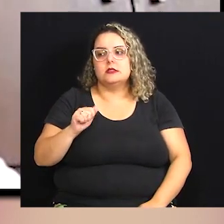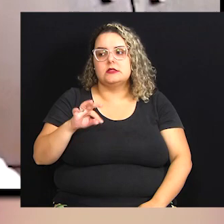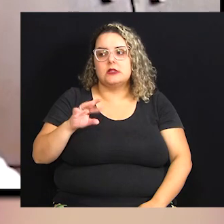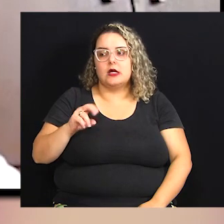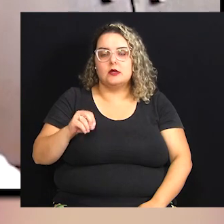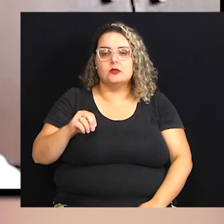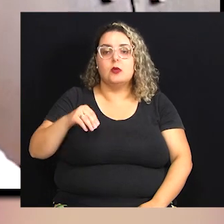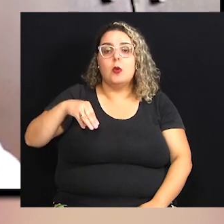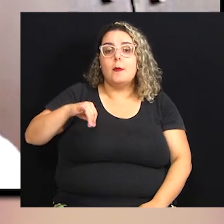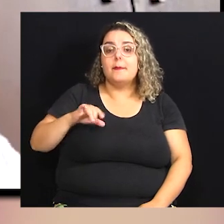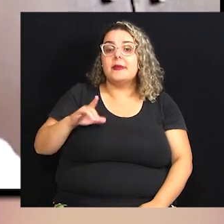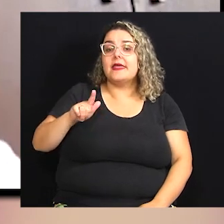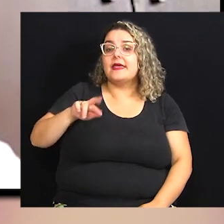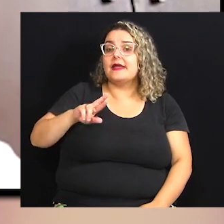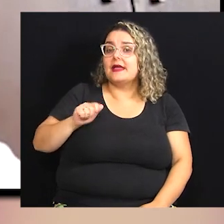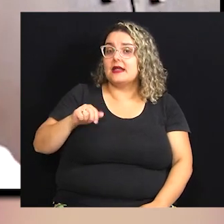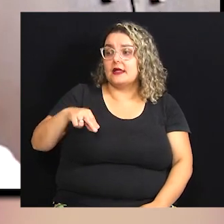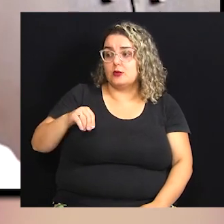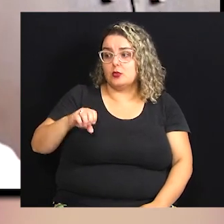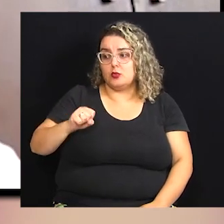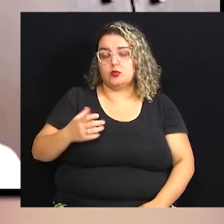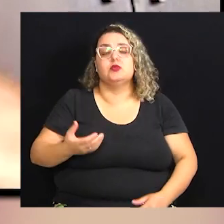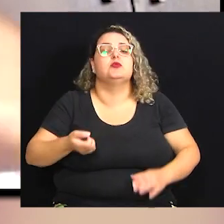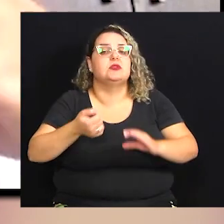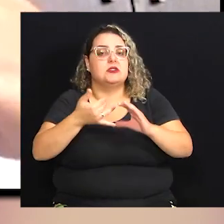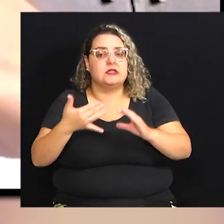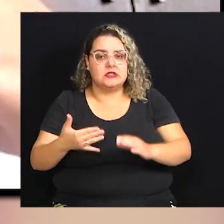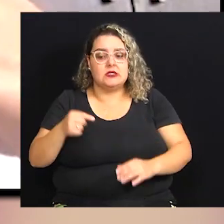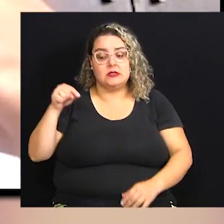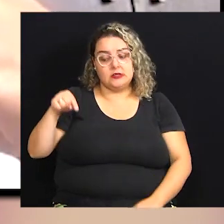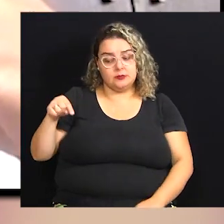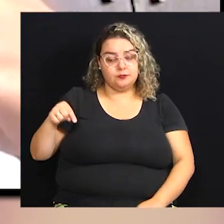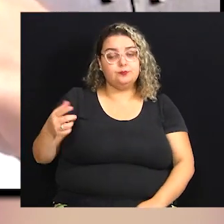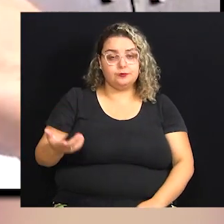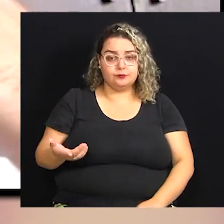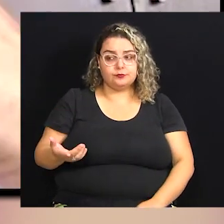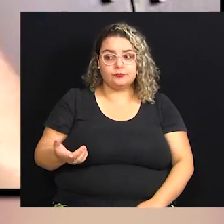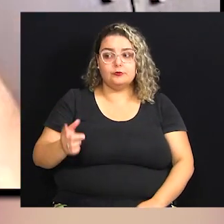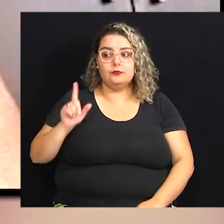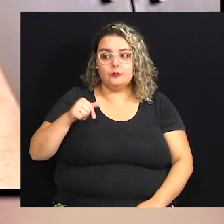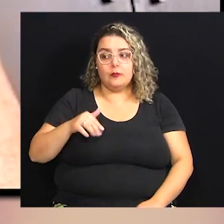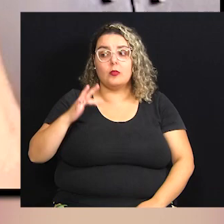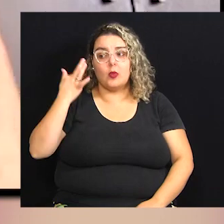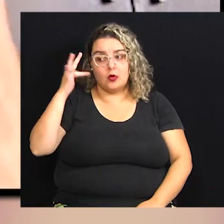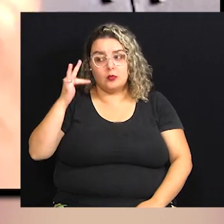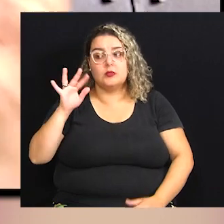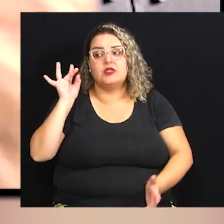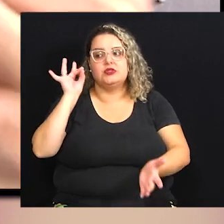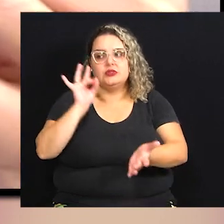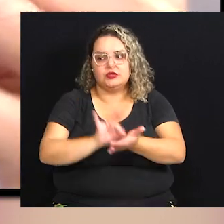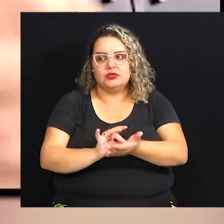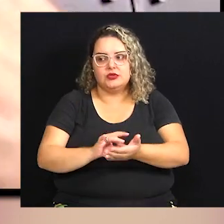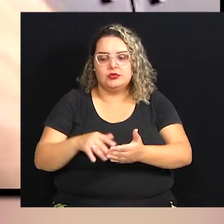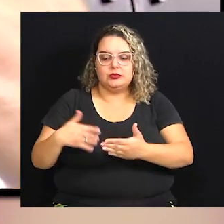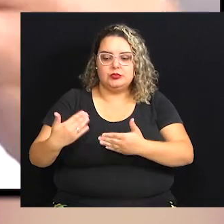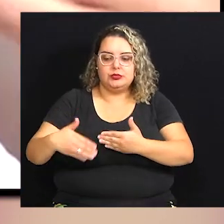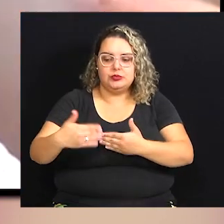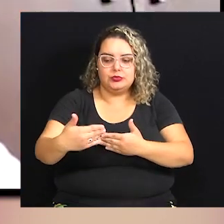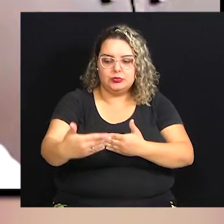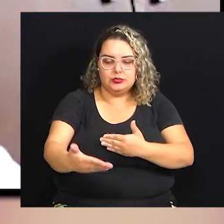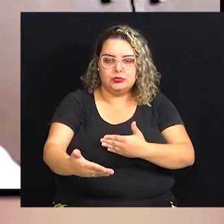status migranoso. Então, inclusive, uma das características da enxaqueca é de ser uma dor que, de fato,